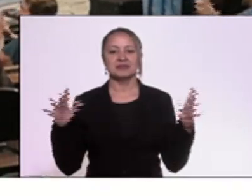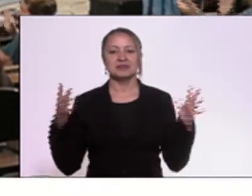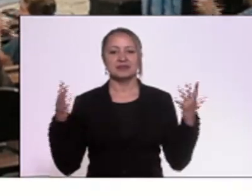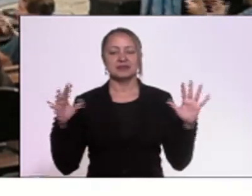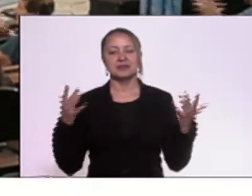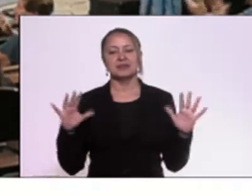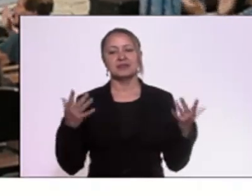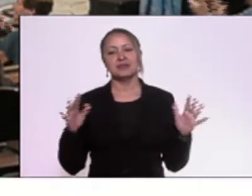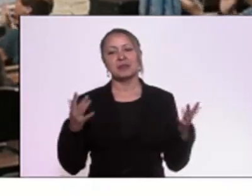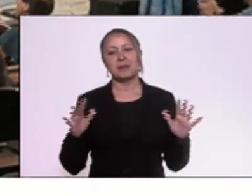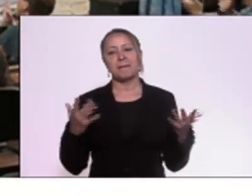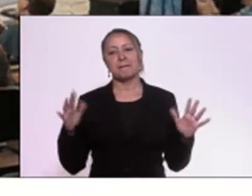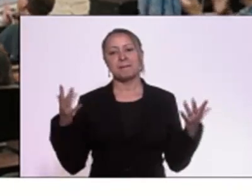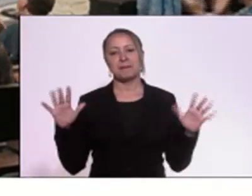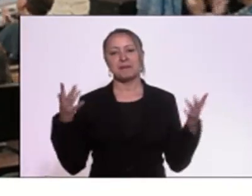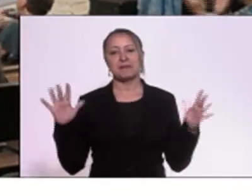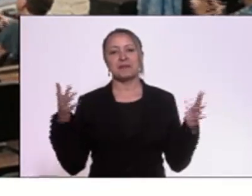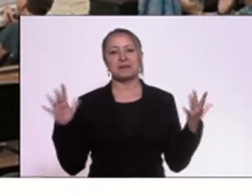bem aqui,